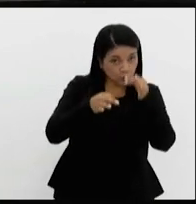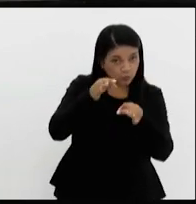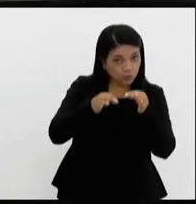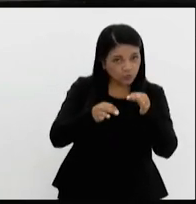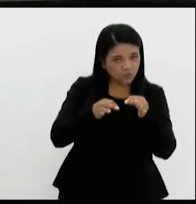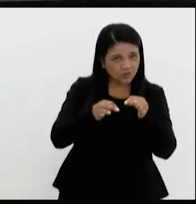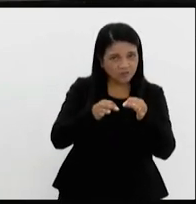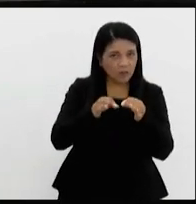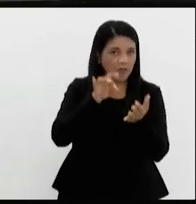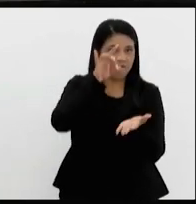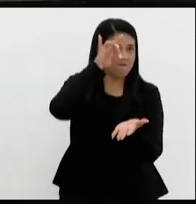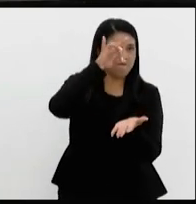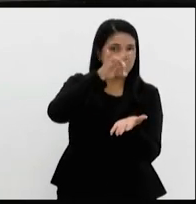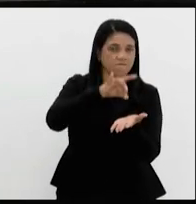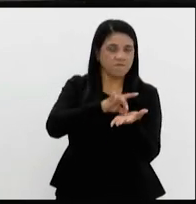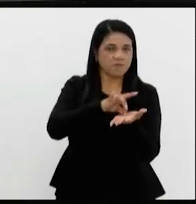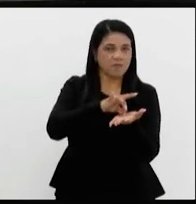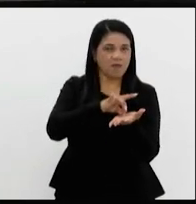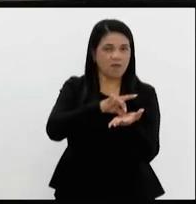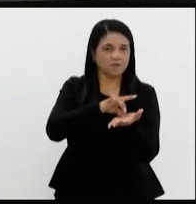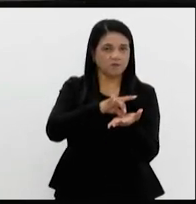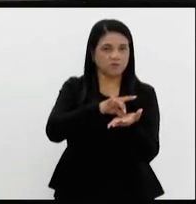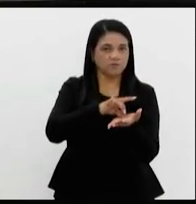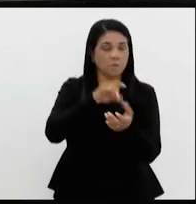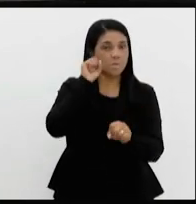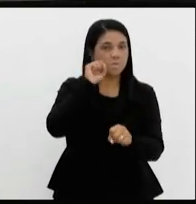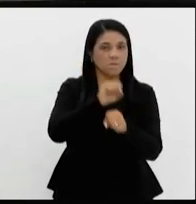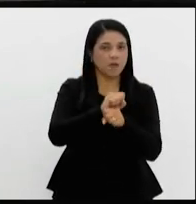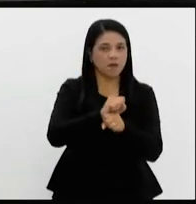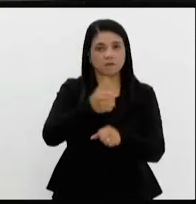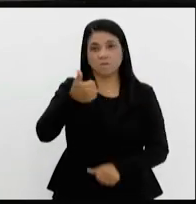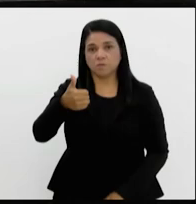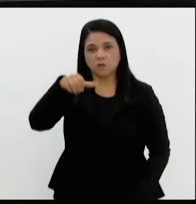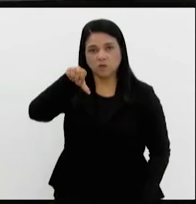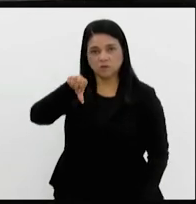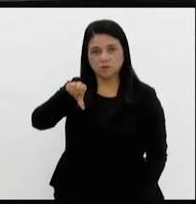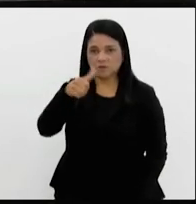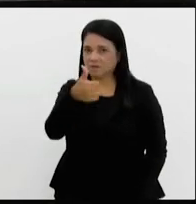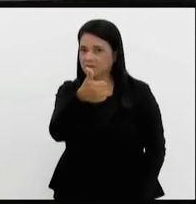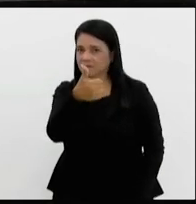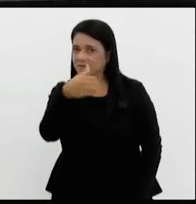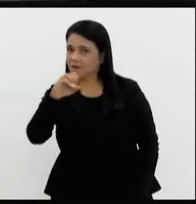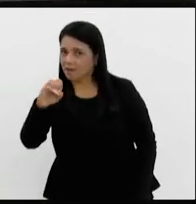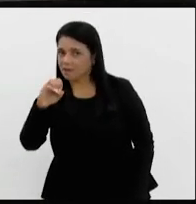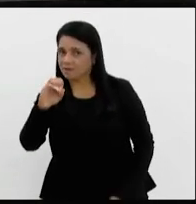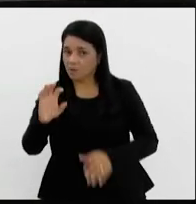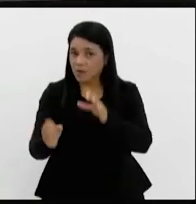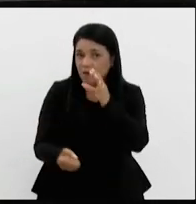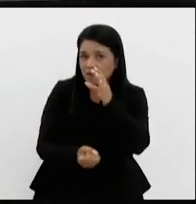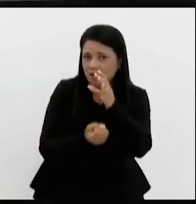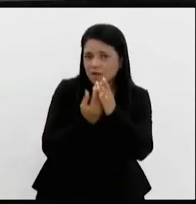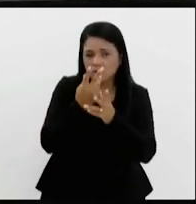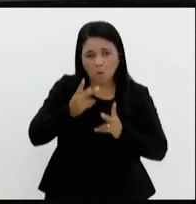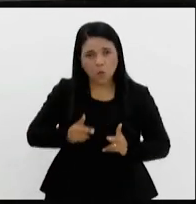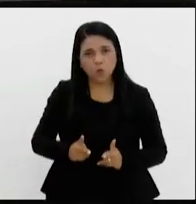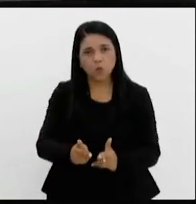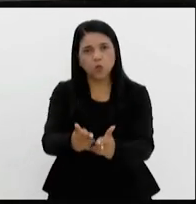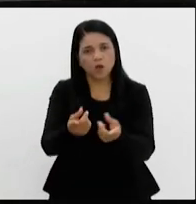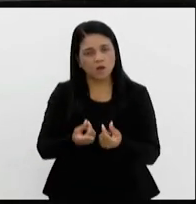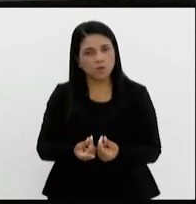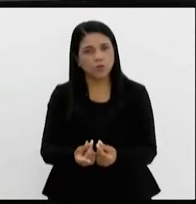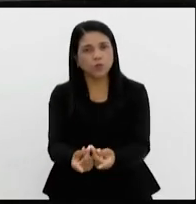não é uma verdade estagnada em 1810, é uma criação perpétua.